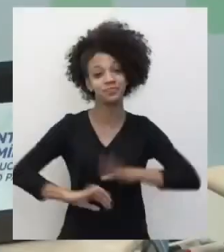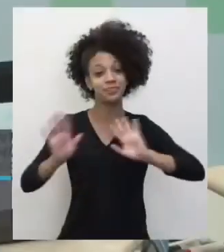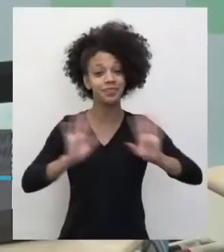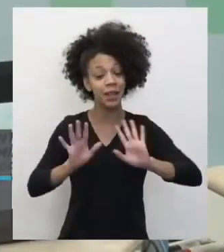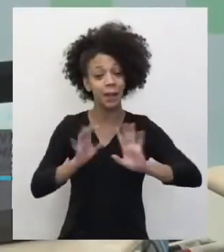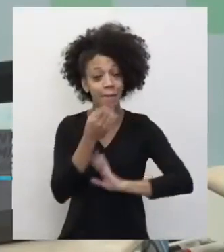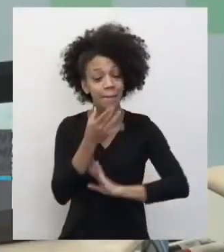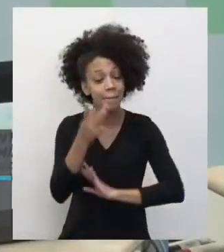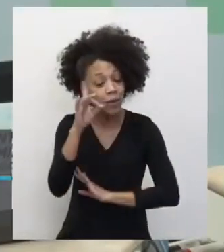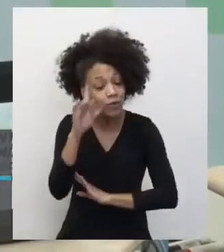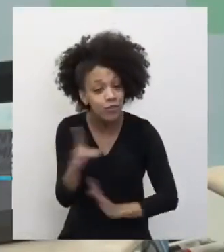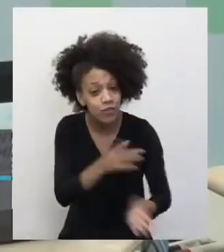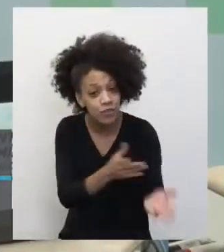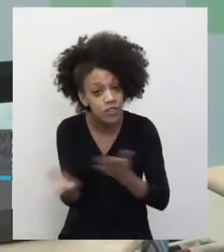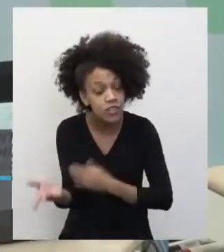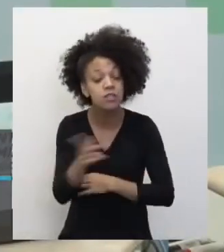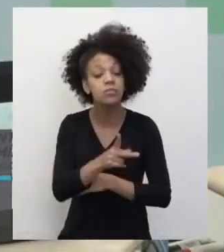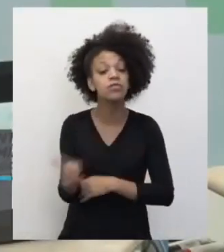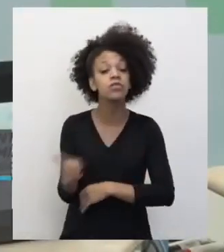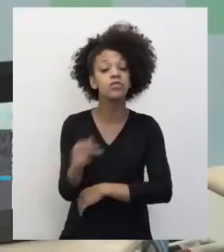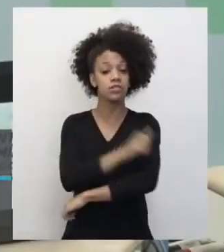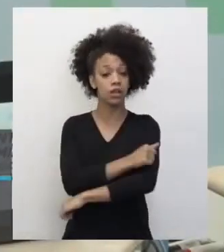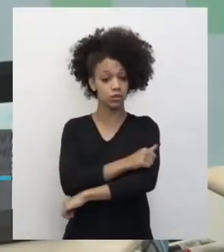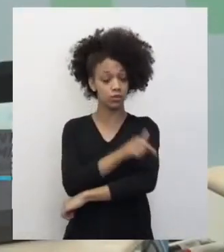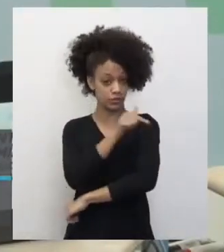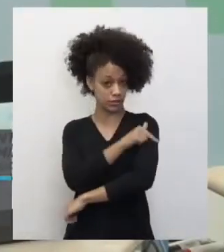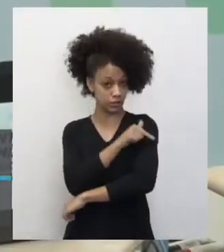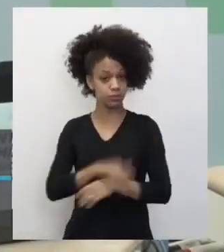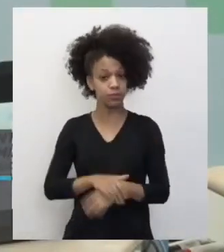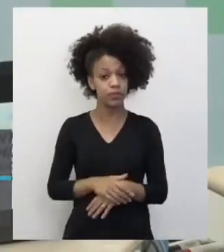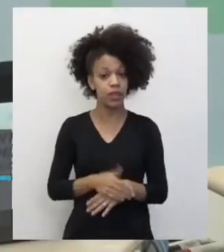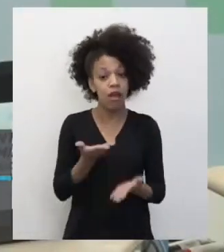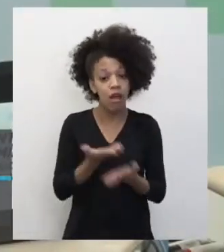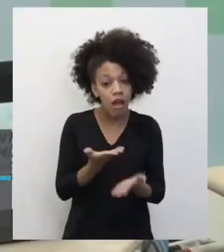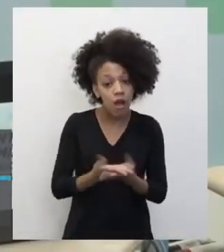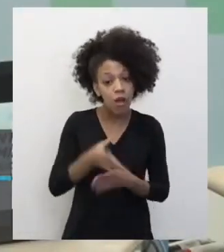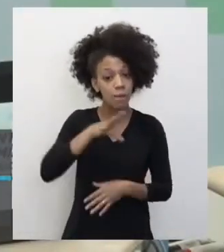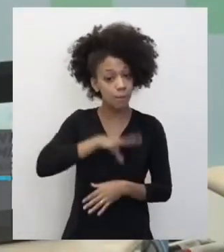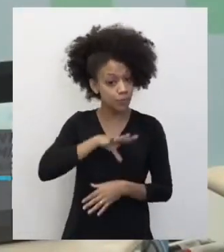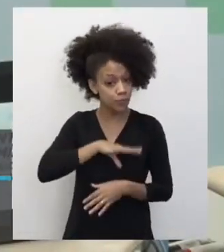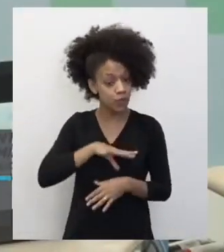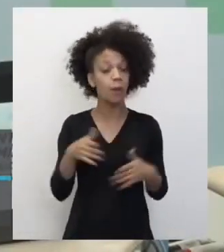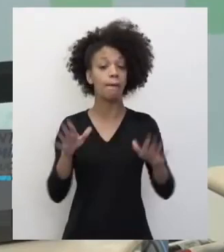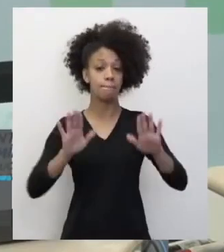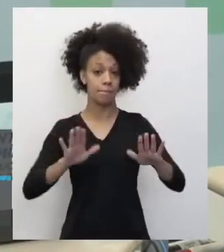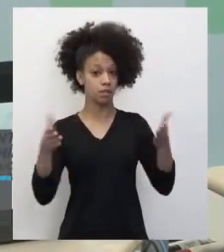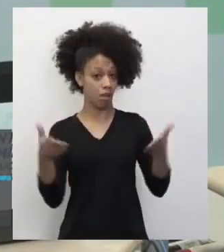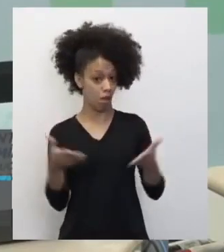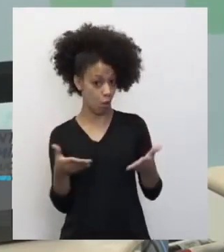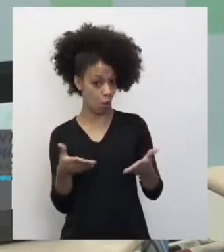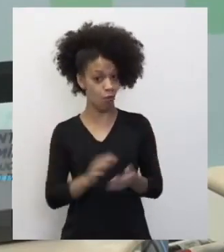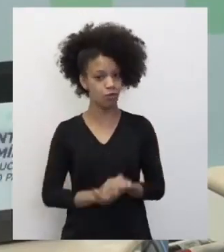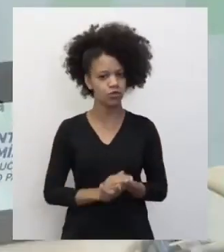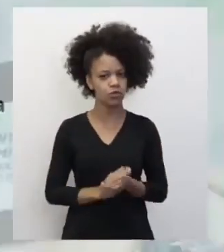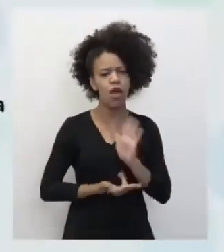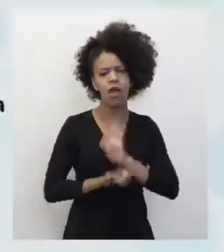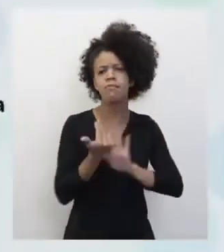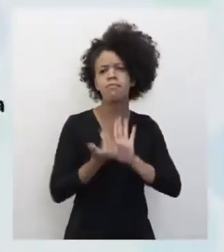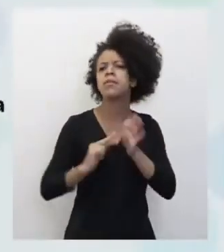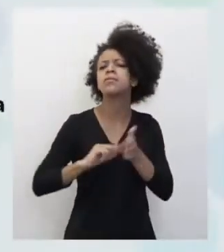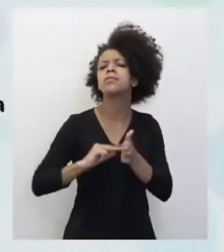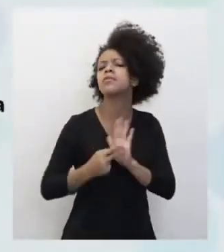Bom dia, professores, alunos do 7º ano. Mais uma aula de língua portuguesa e hoje as imagens